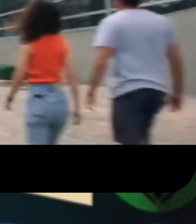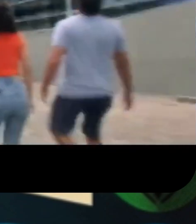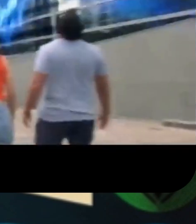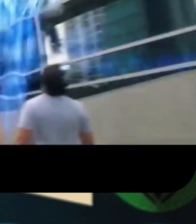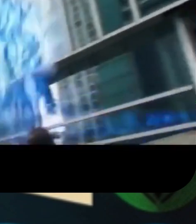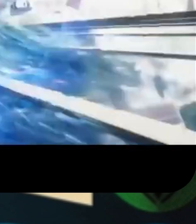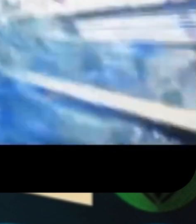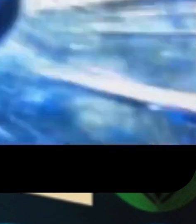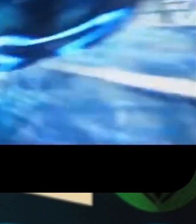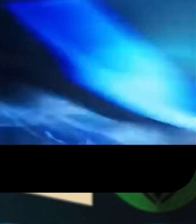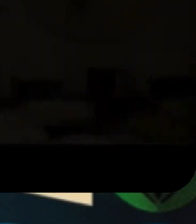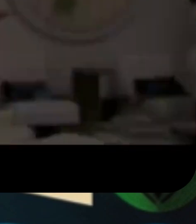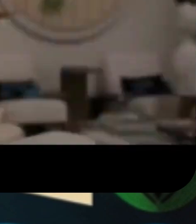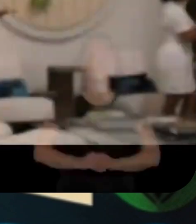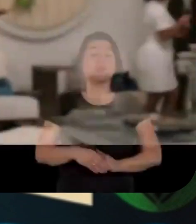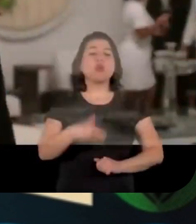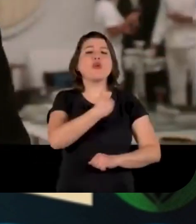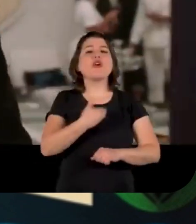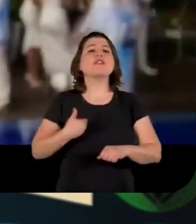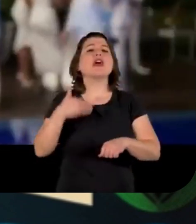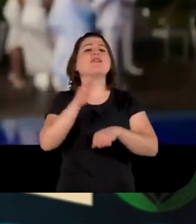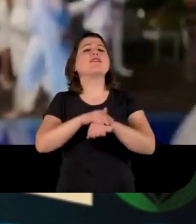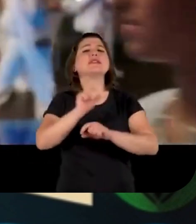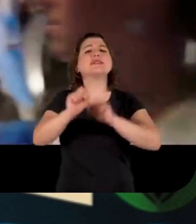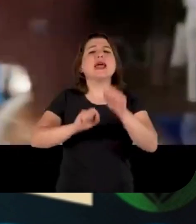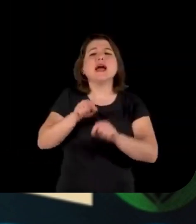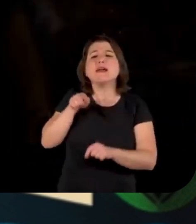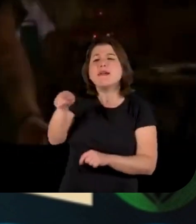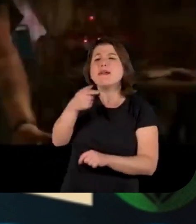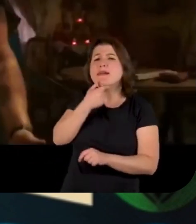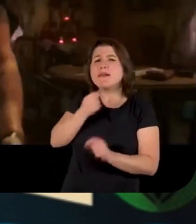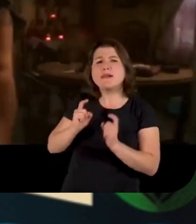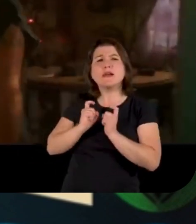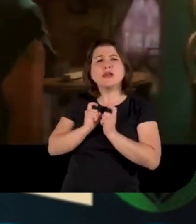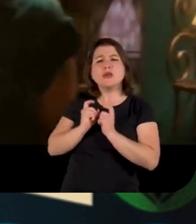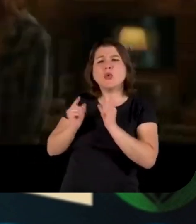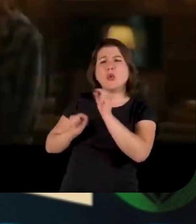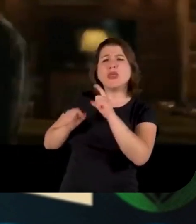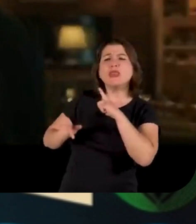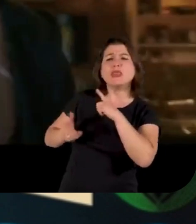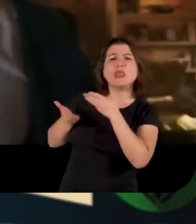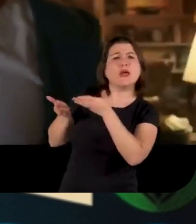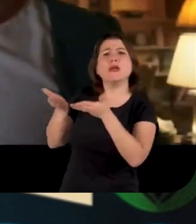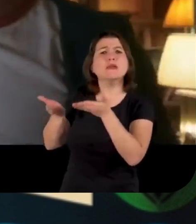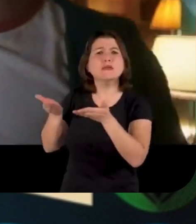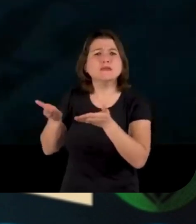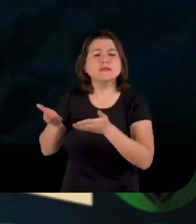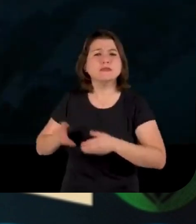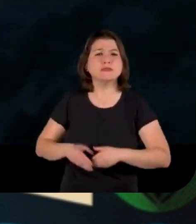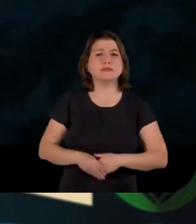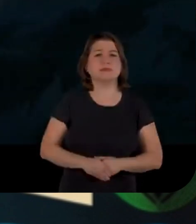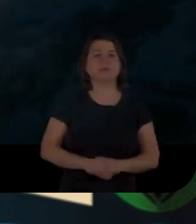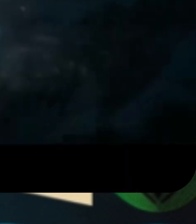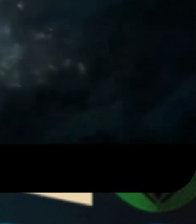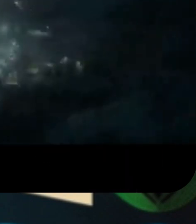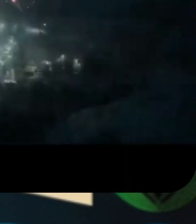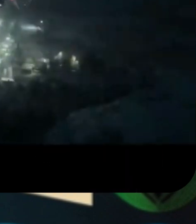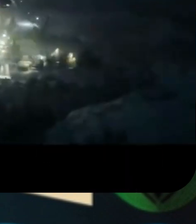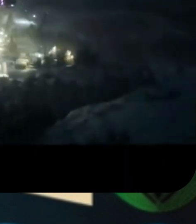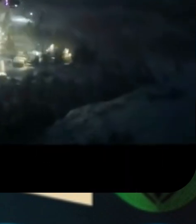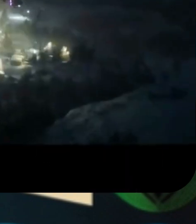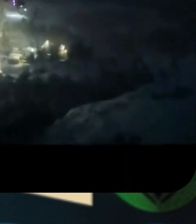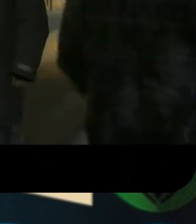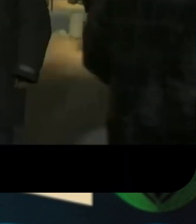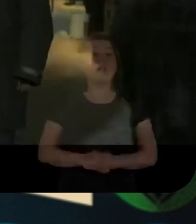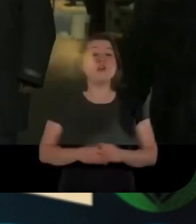filme do Besouro Azul, assim, resumidamente, ele é uma mistura ali de Homem de Ferro com Homem-Aranha e